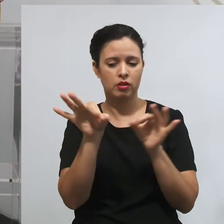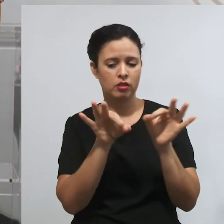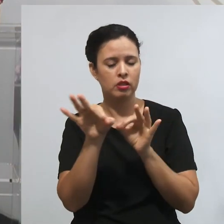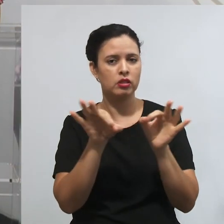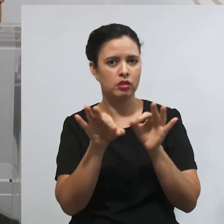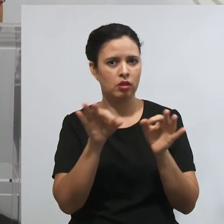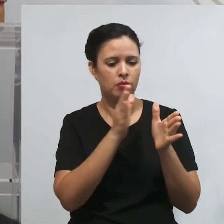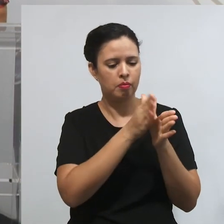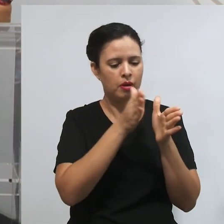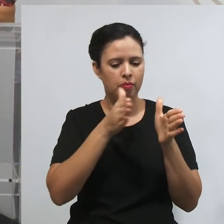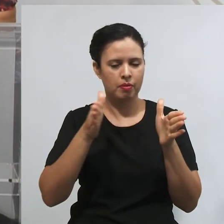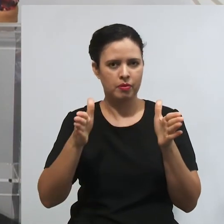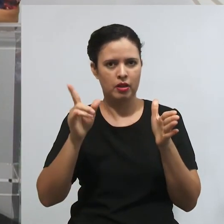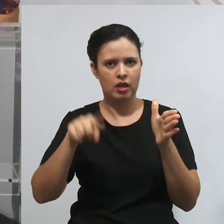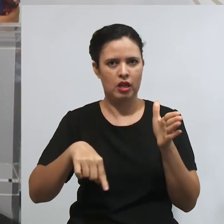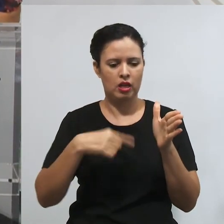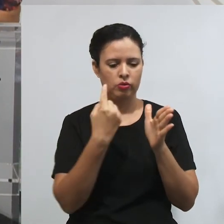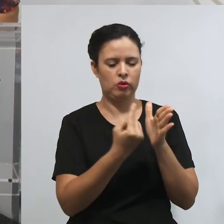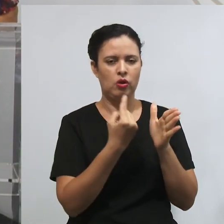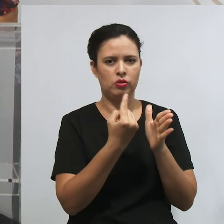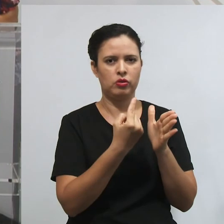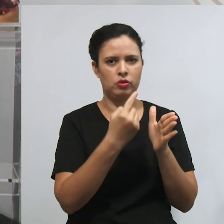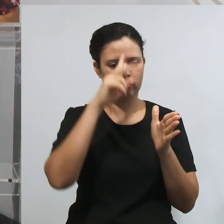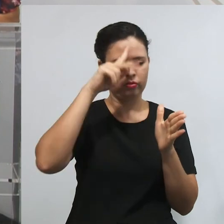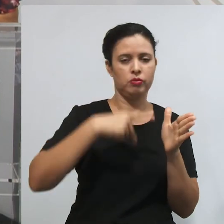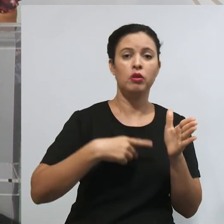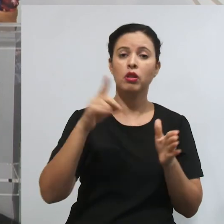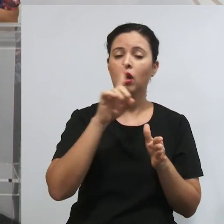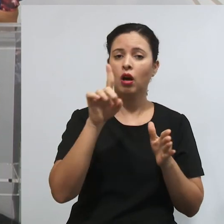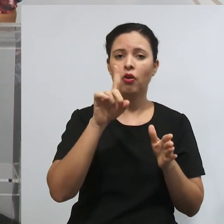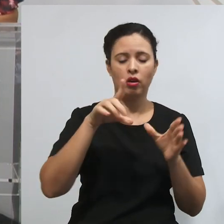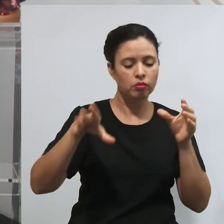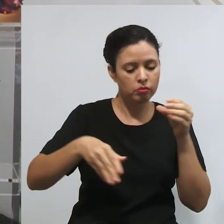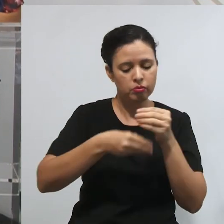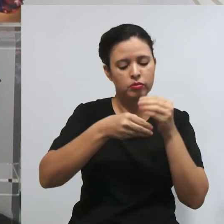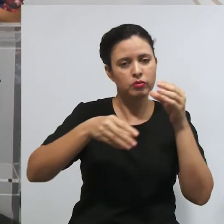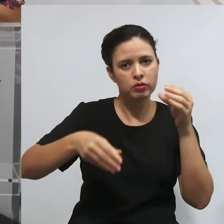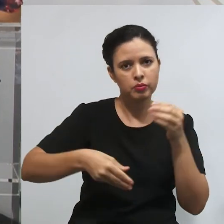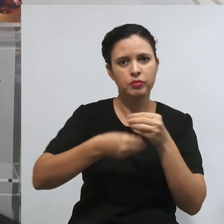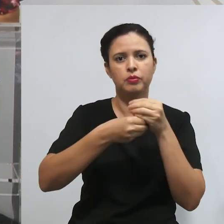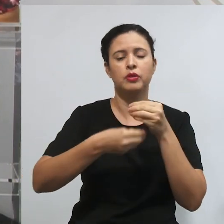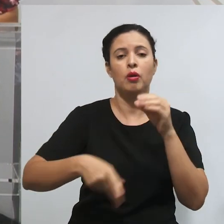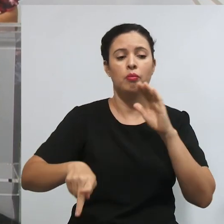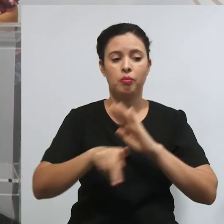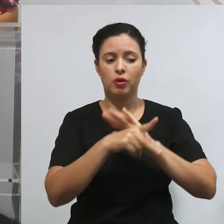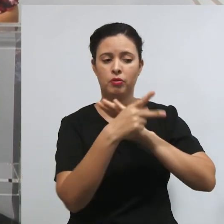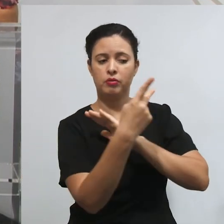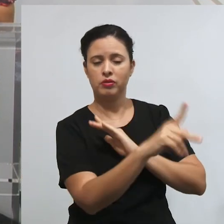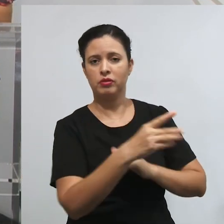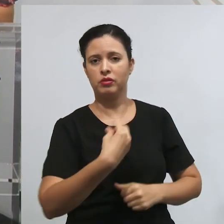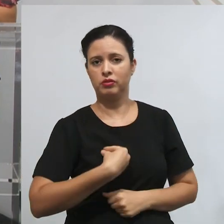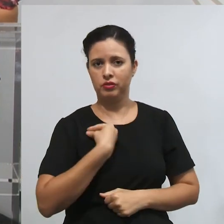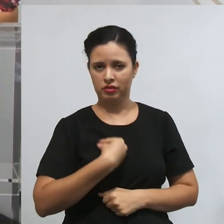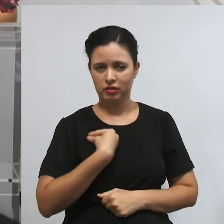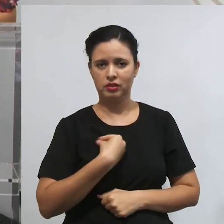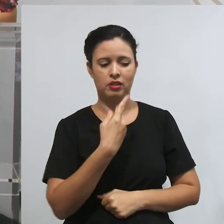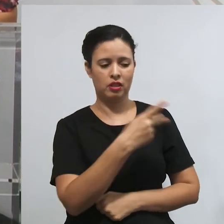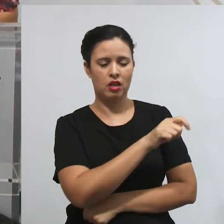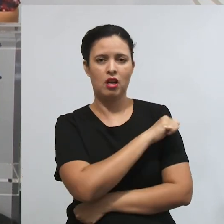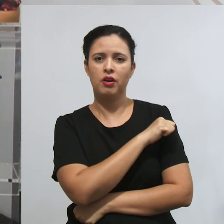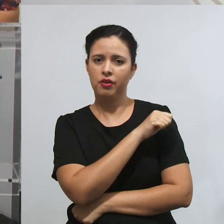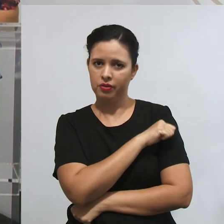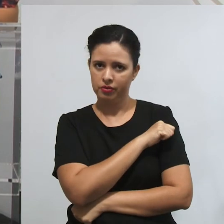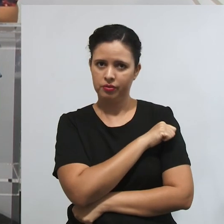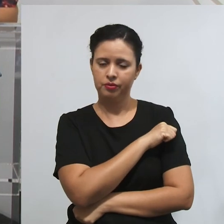de forma isolada. Ele é algo que ele vai ser construído para a vida do aluno, não somente para